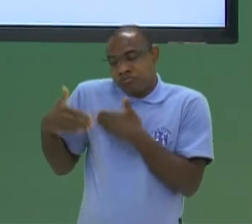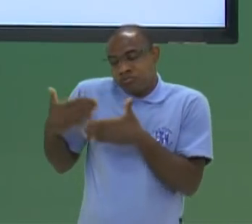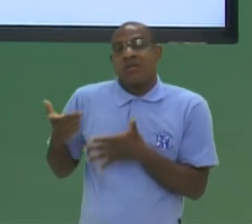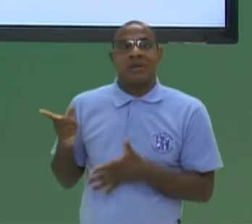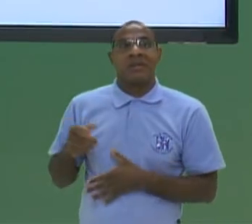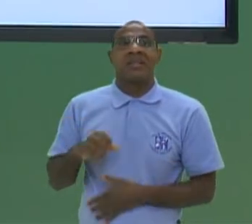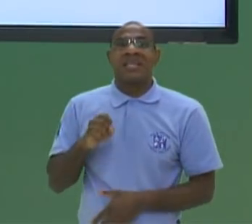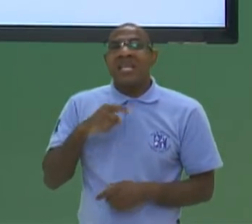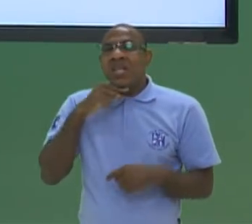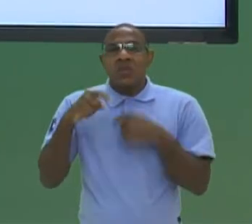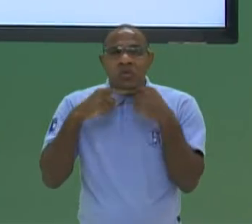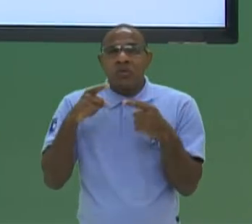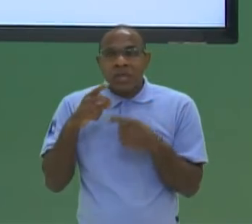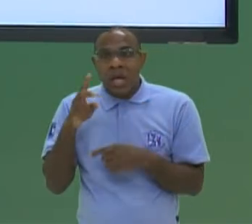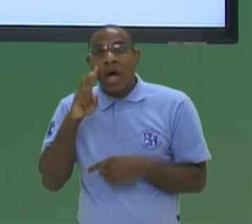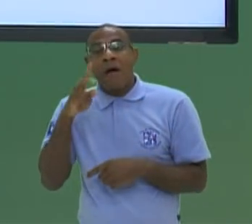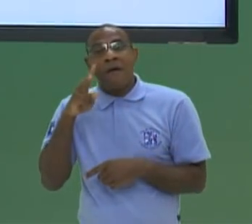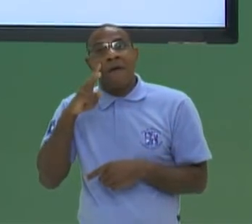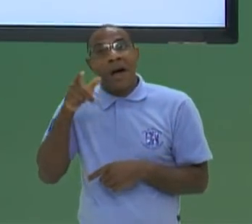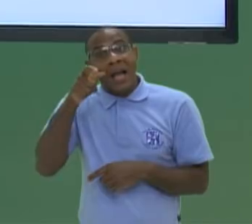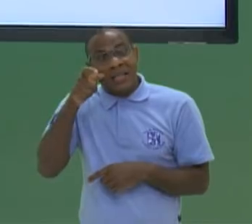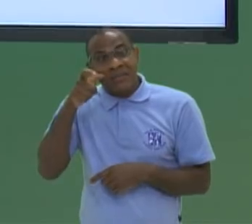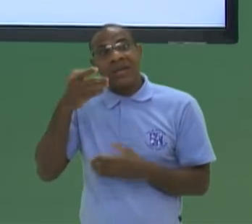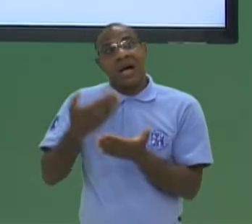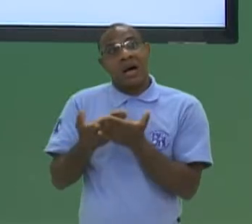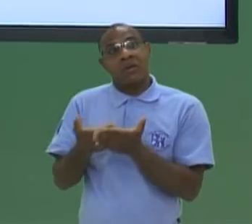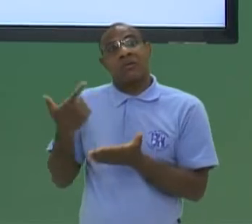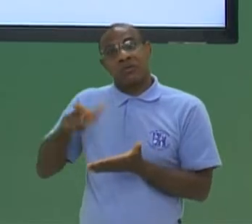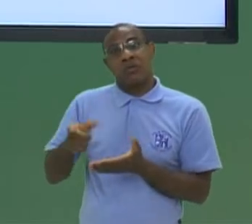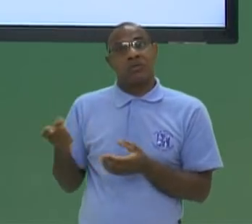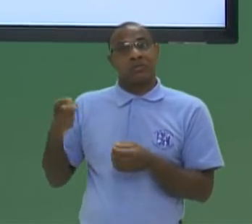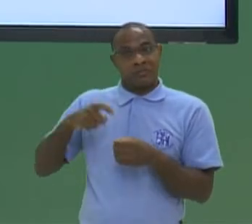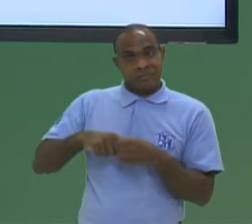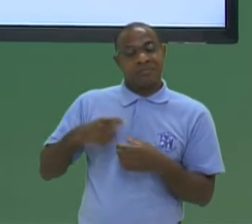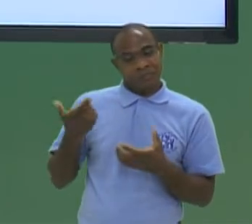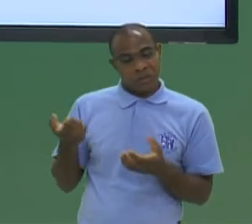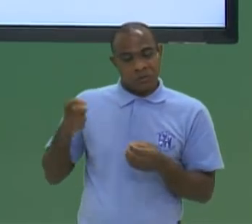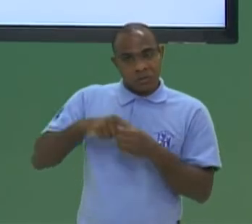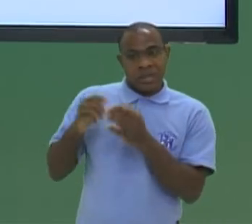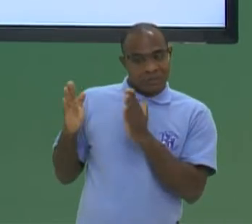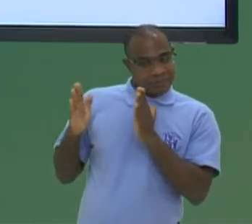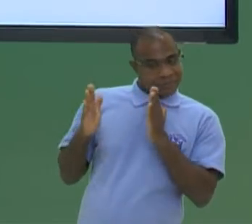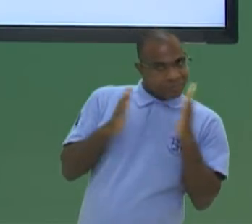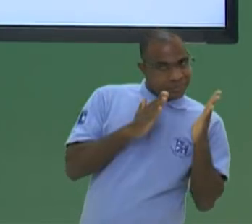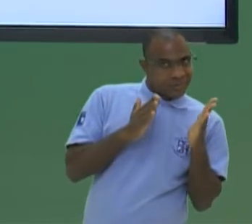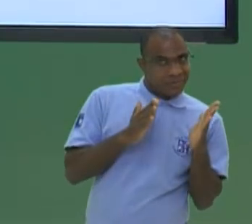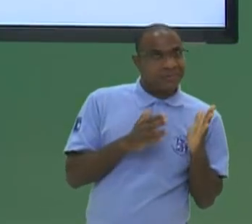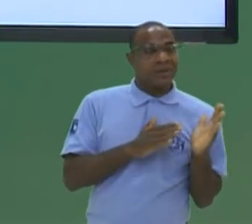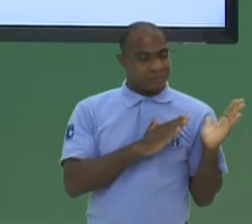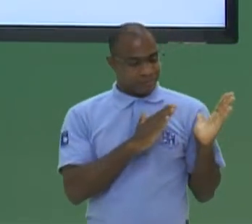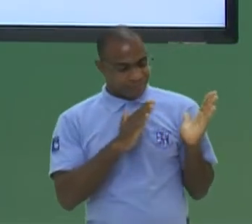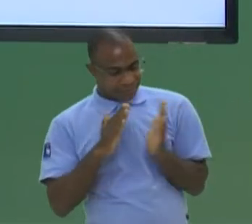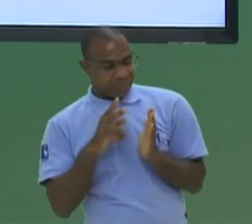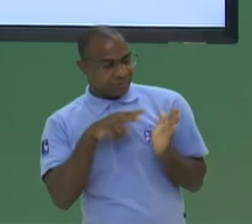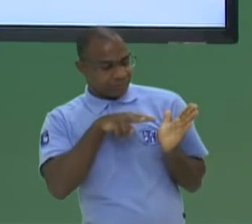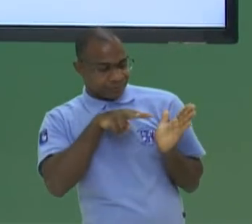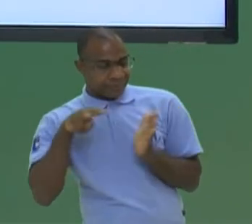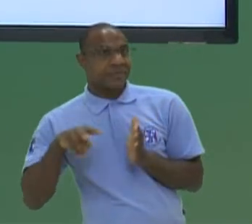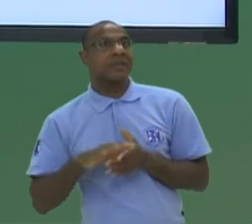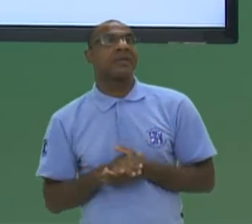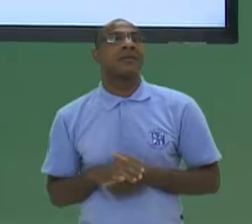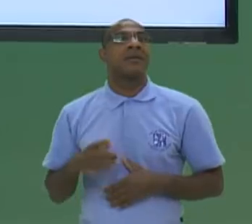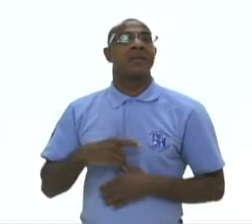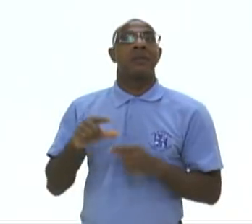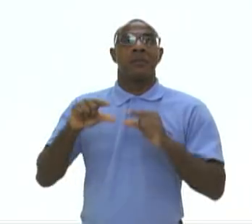dúvida, reassiste essa aula de novo. Eu trouxe para vocês uma frase lá do livro do Pequeno Príncipe, que